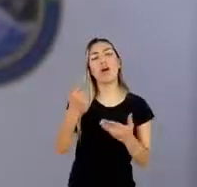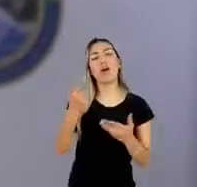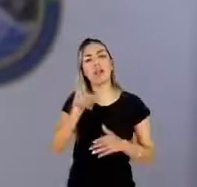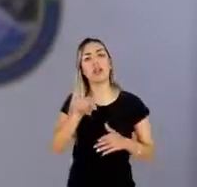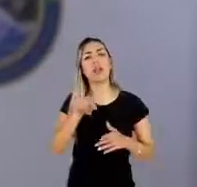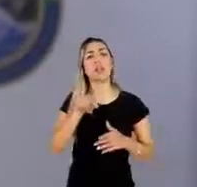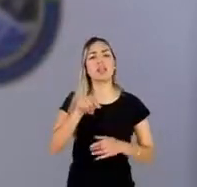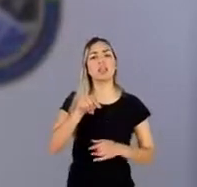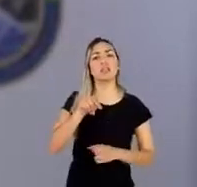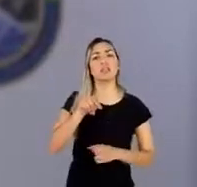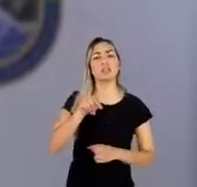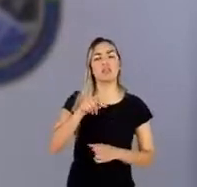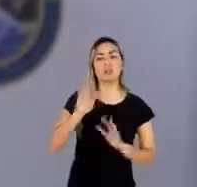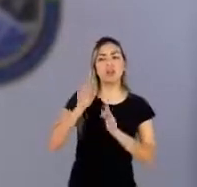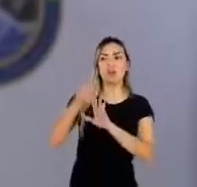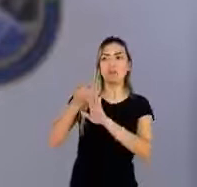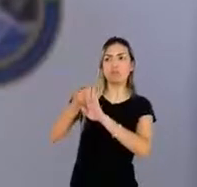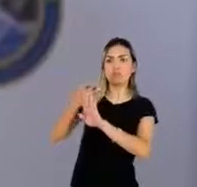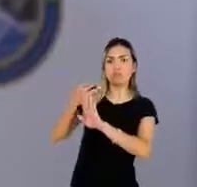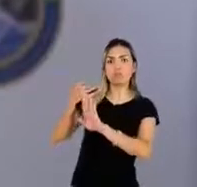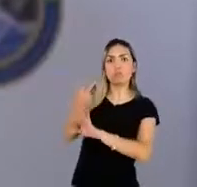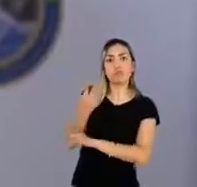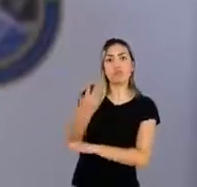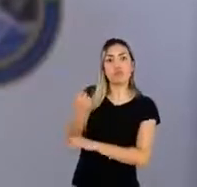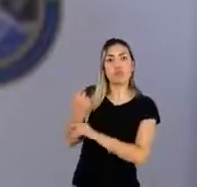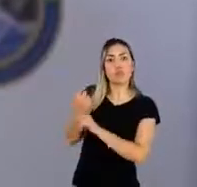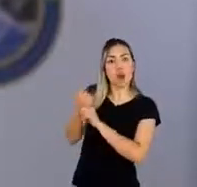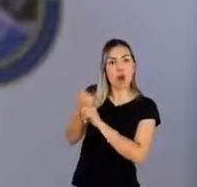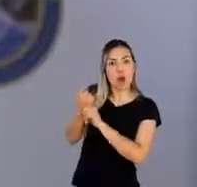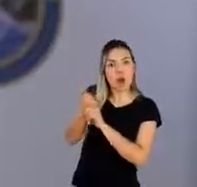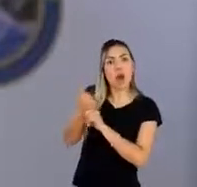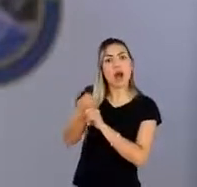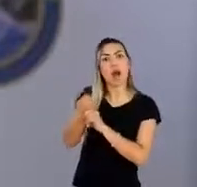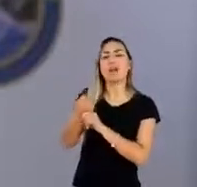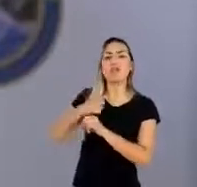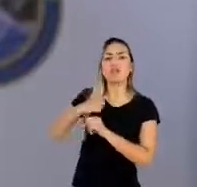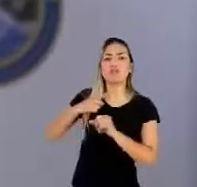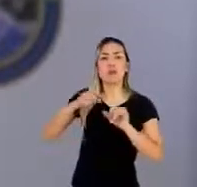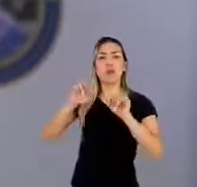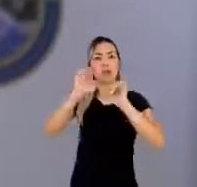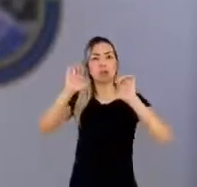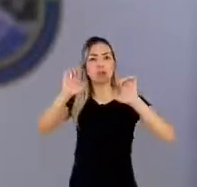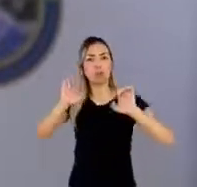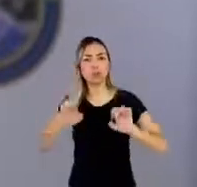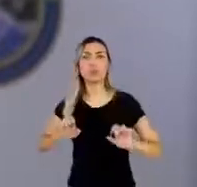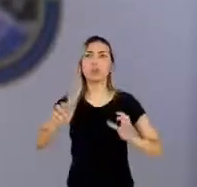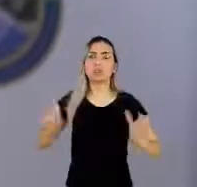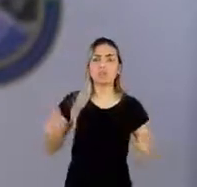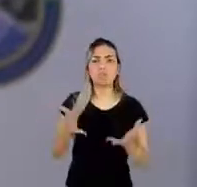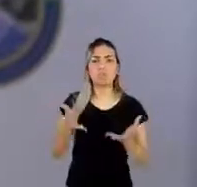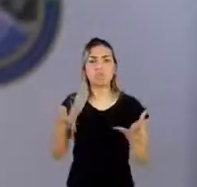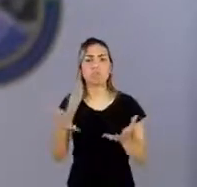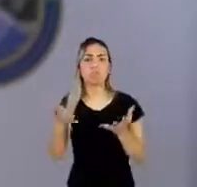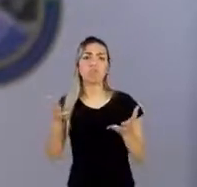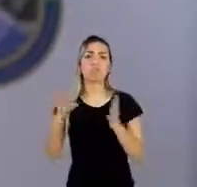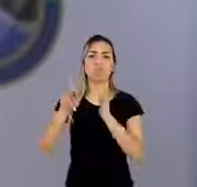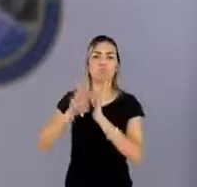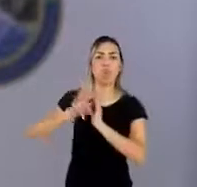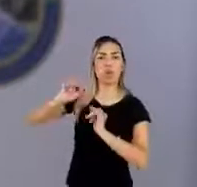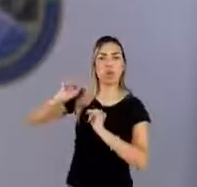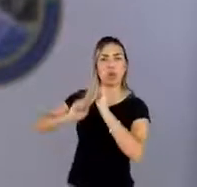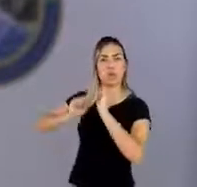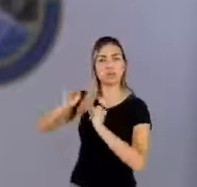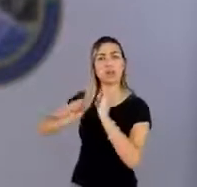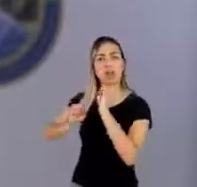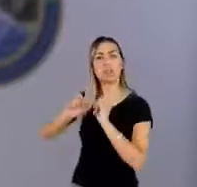seus 21 anos de vigência promoveram a estruturação de um ambiente de mercado propício para o